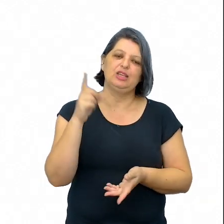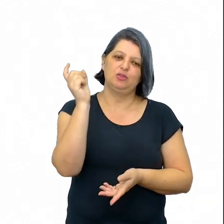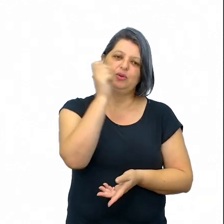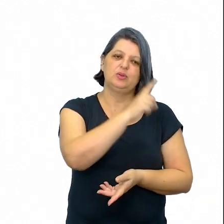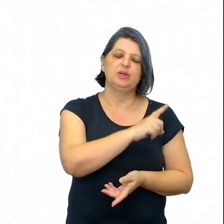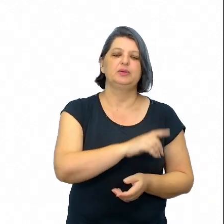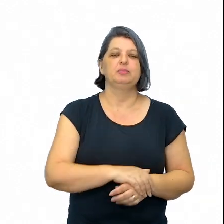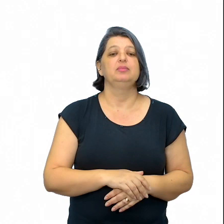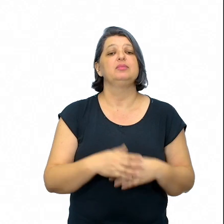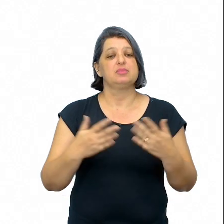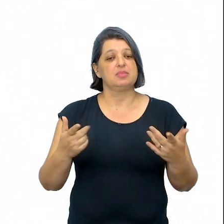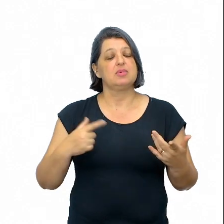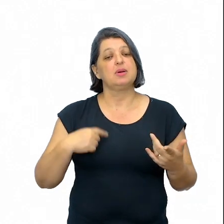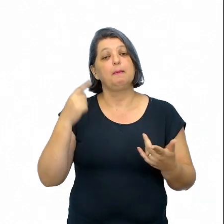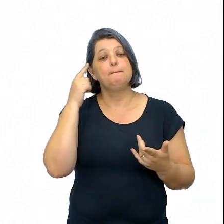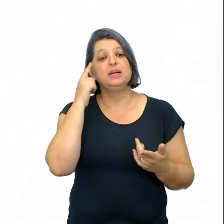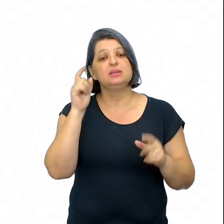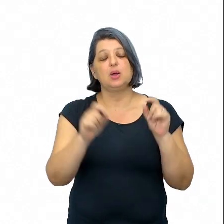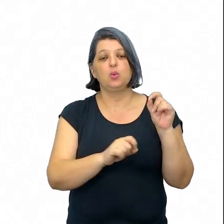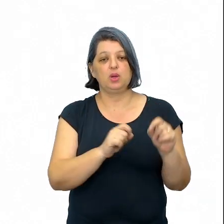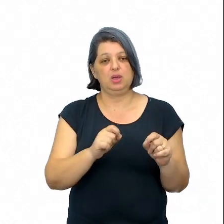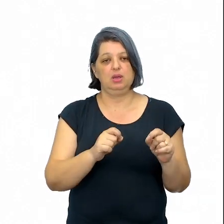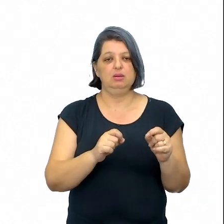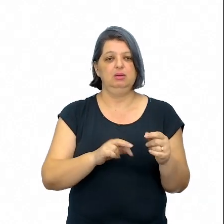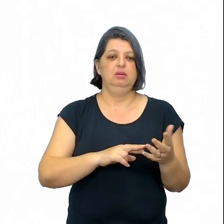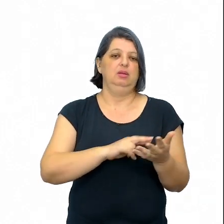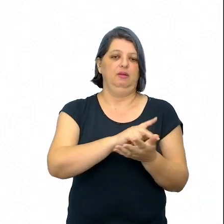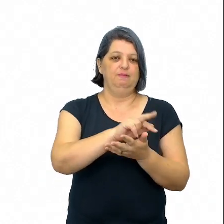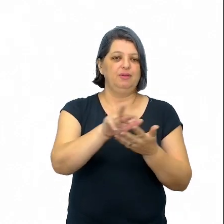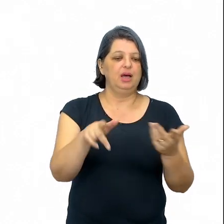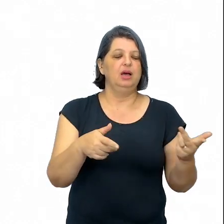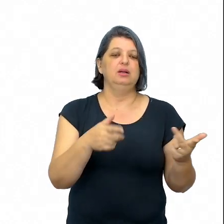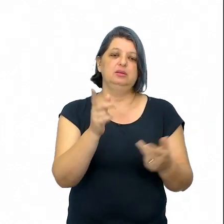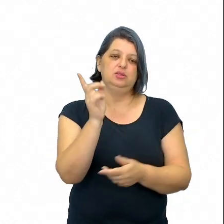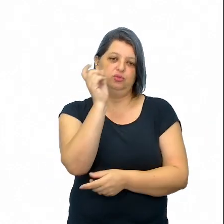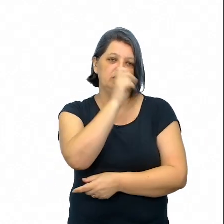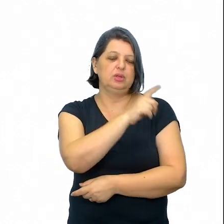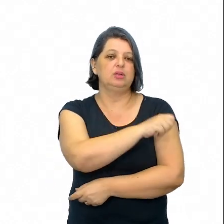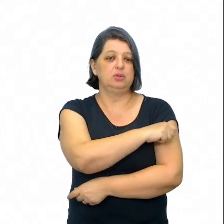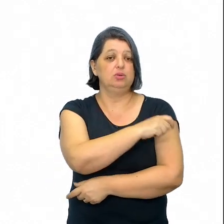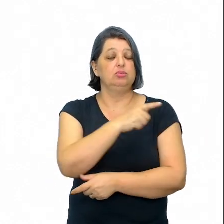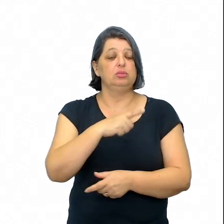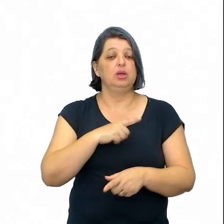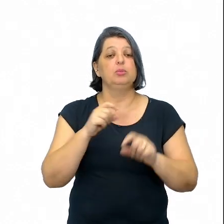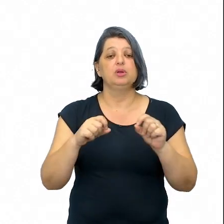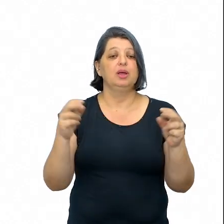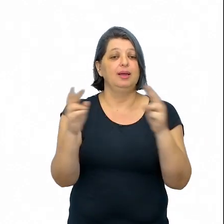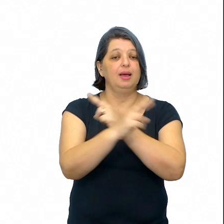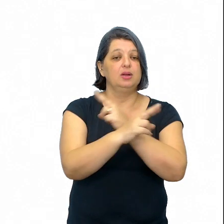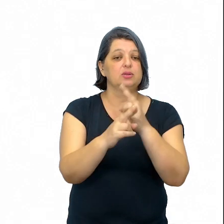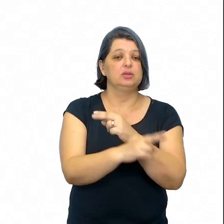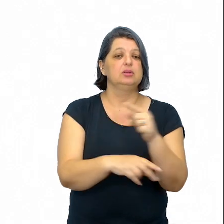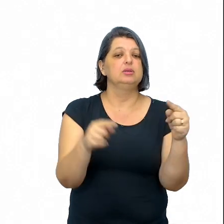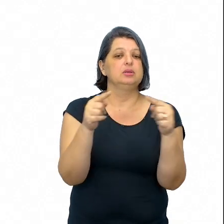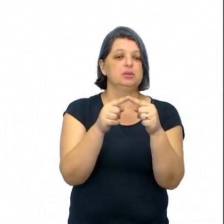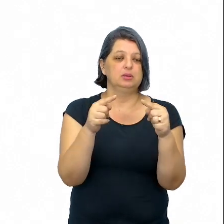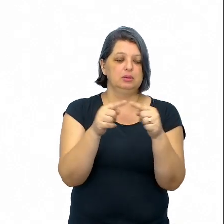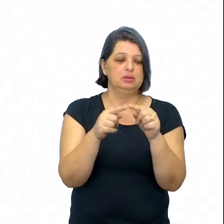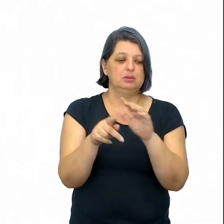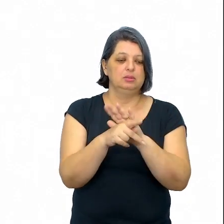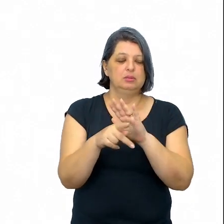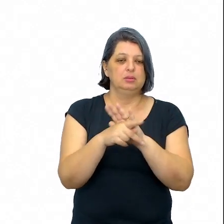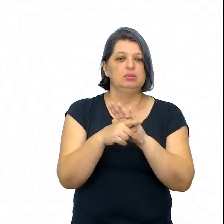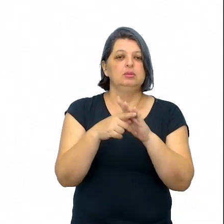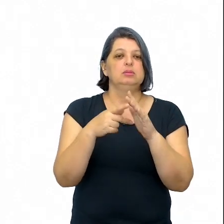Então é isso que a gente tem que pensar. Muitas das dificuldades dos alunos, elas estão relacionadas com o quê? Com a quantidade